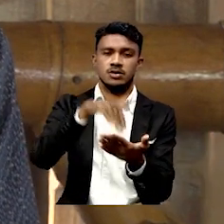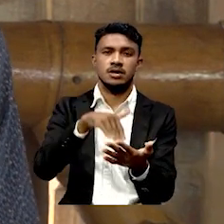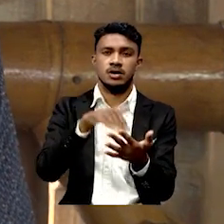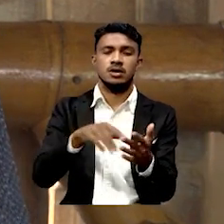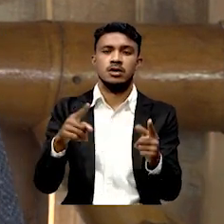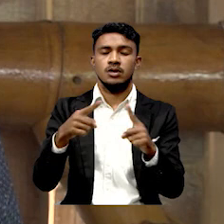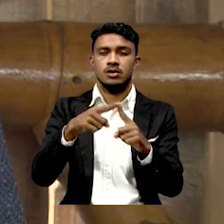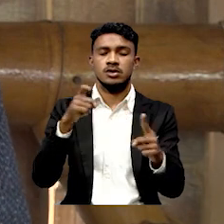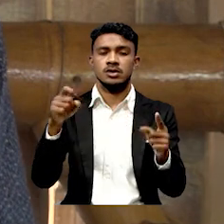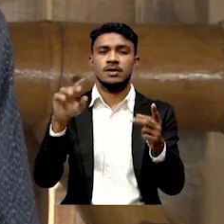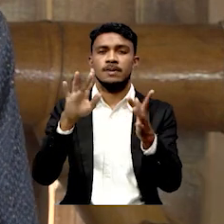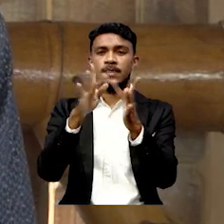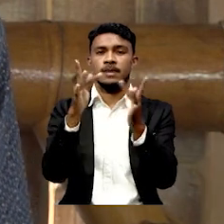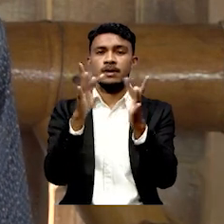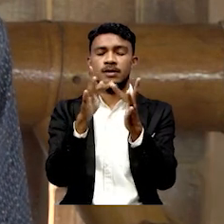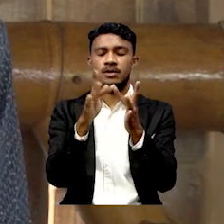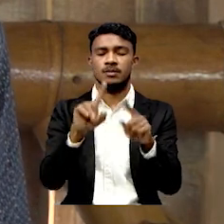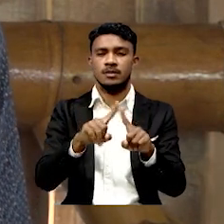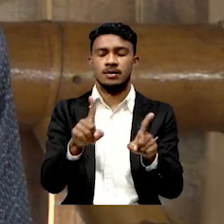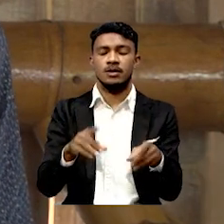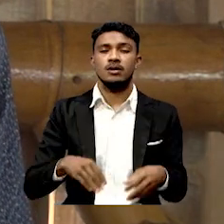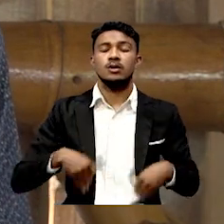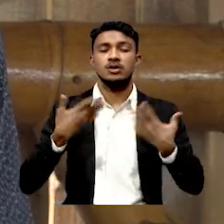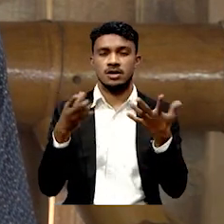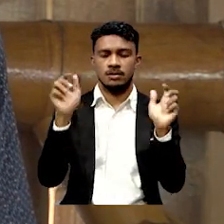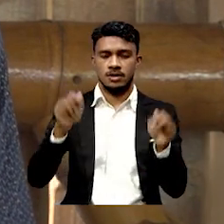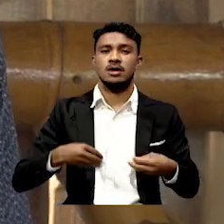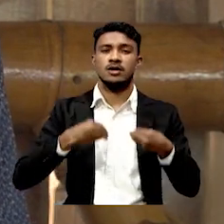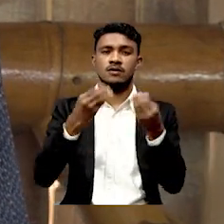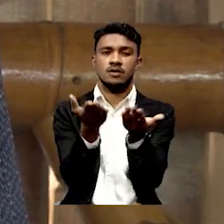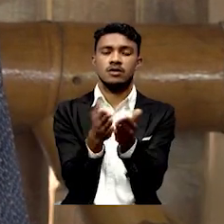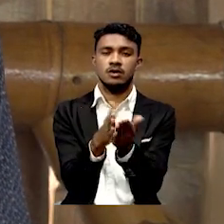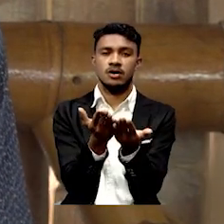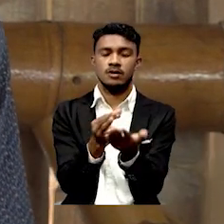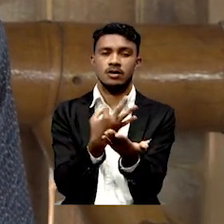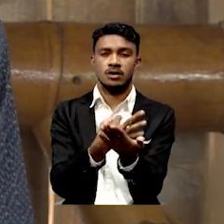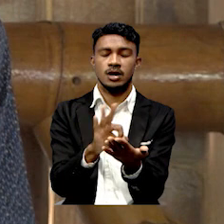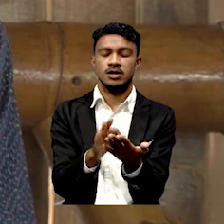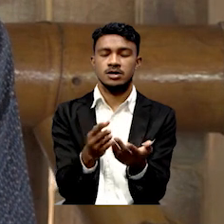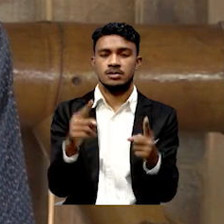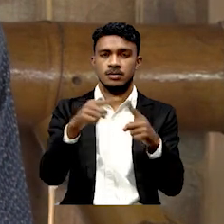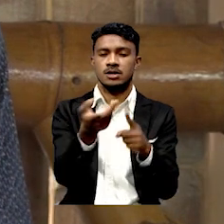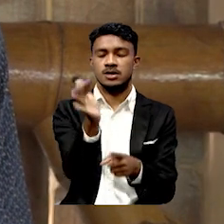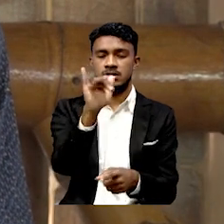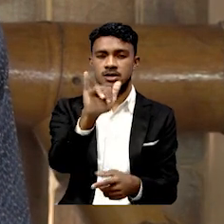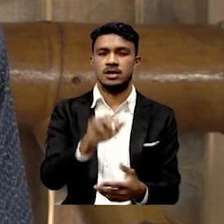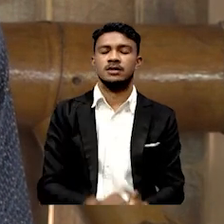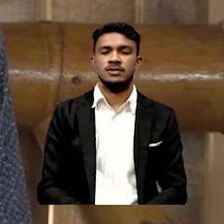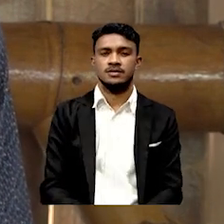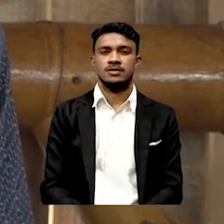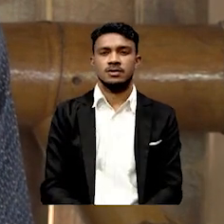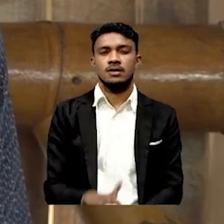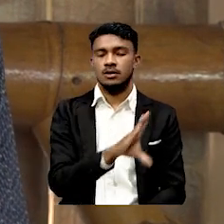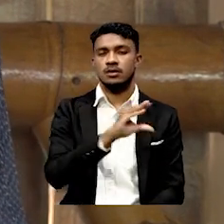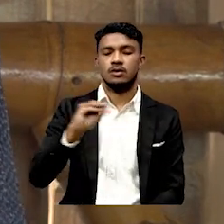não sei, caro. Então, conhecemos livros grátis, parceira. E